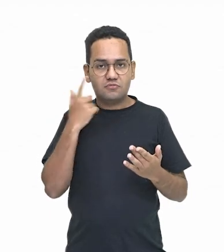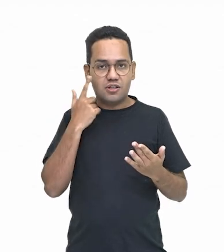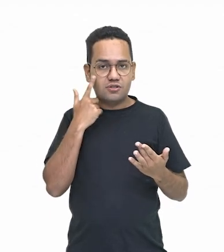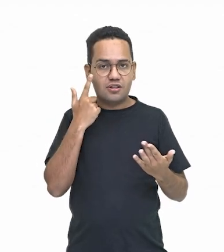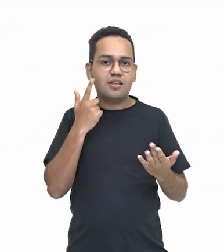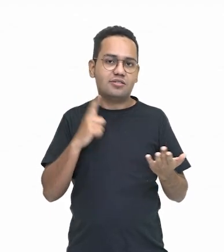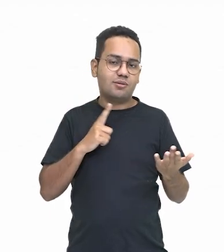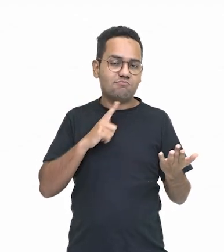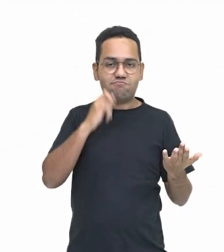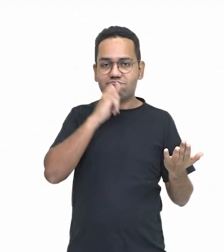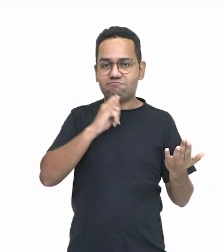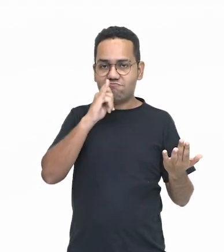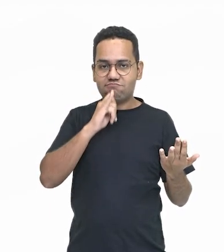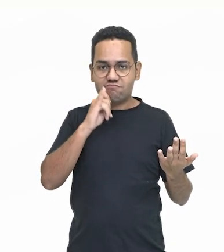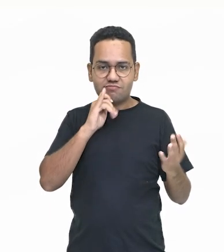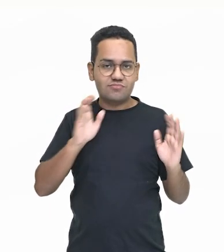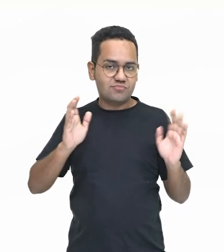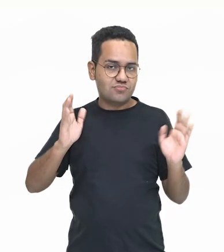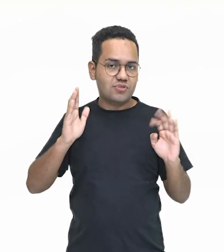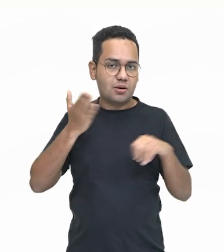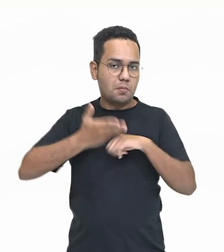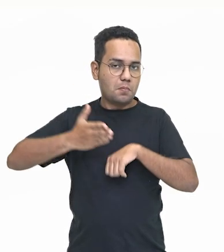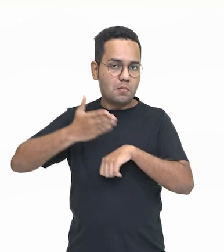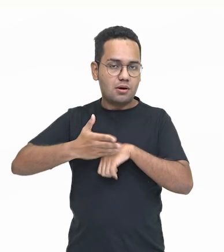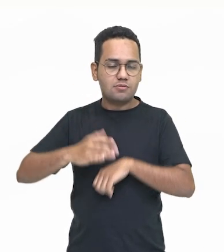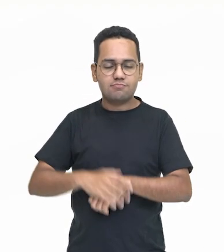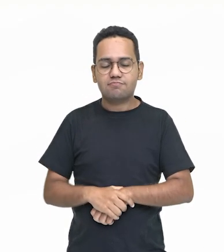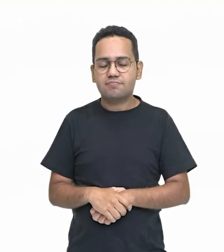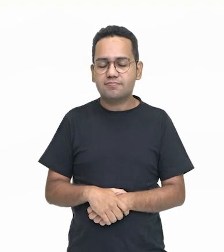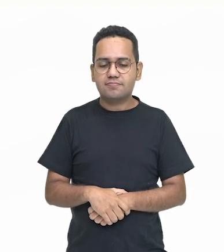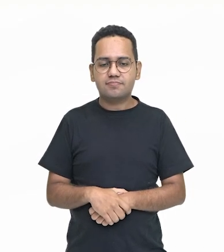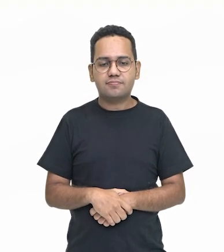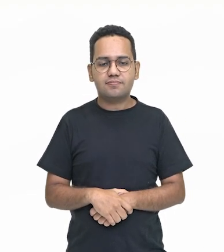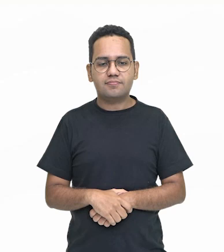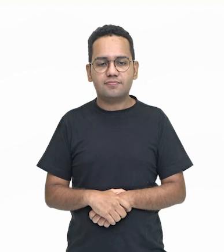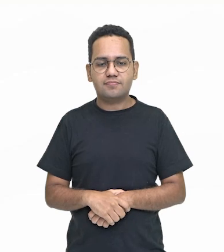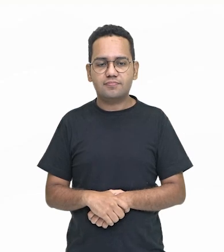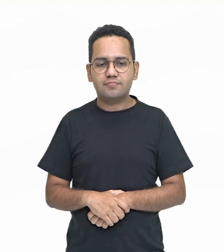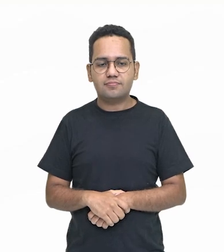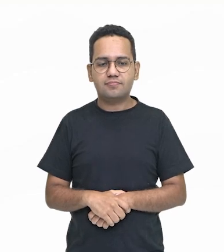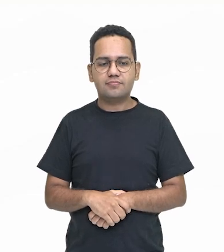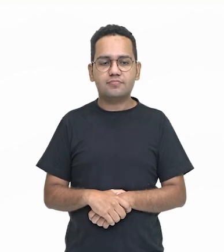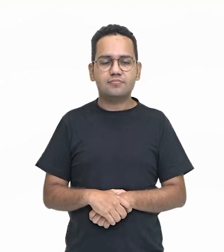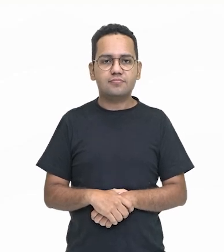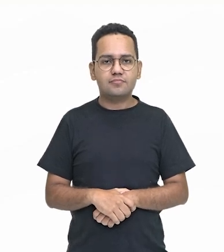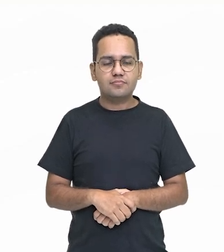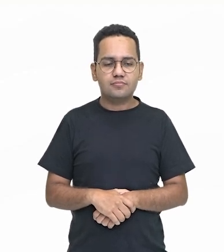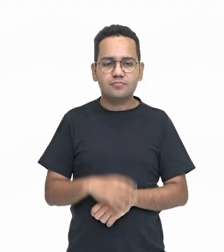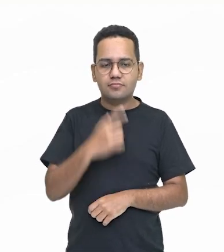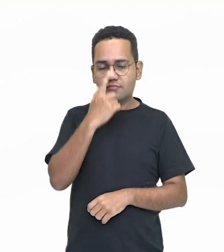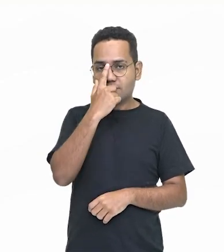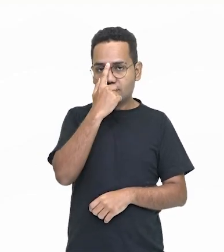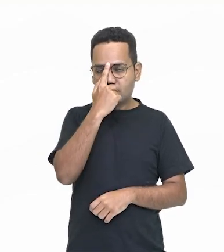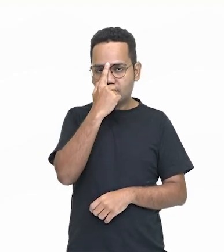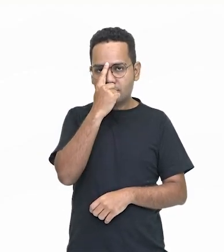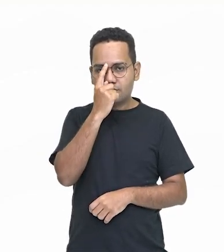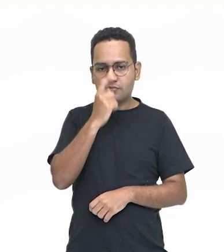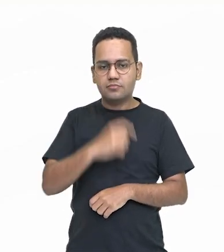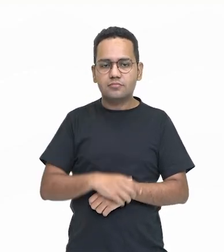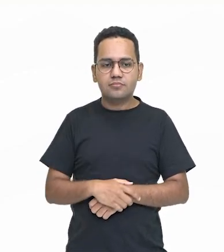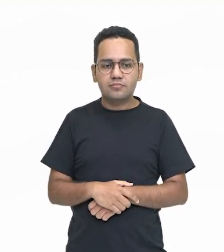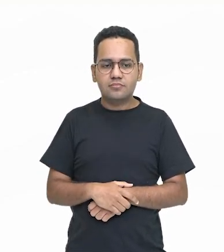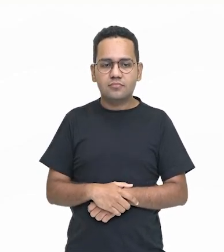exercício para aplicar isso que nós acabamos de ver. Tá certo? Olha só, é um exercício da PUC